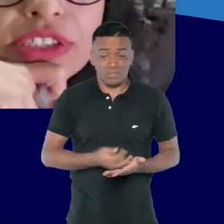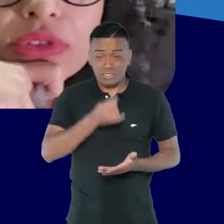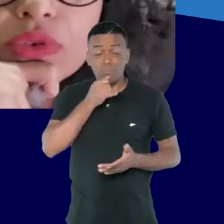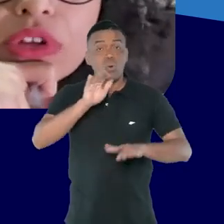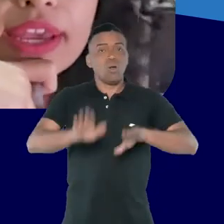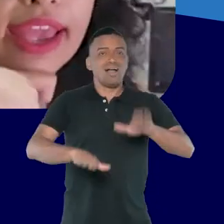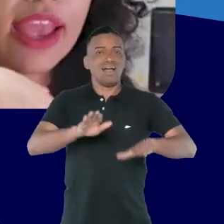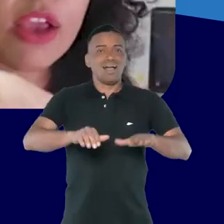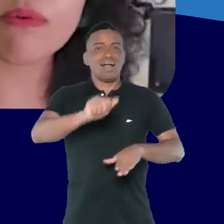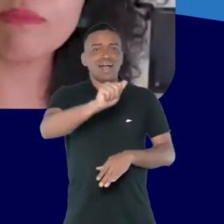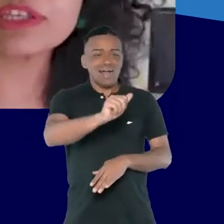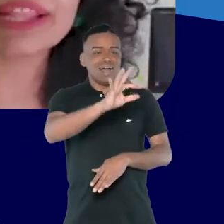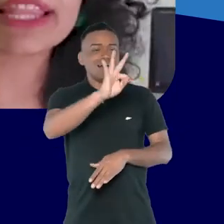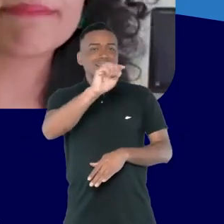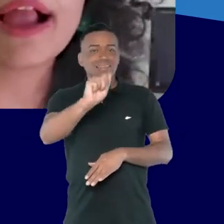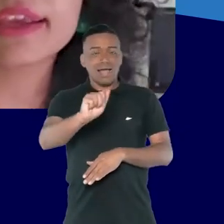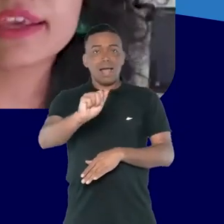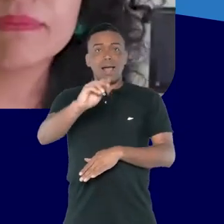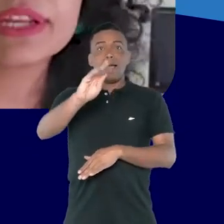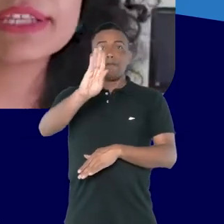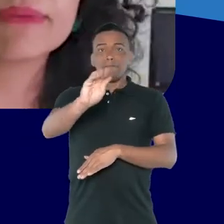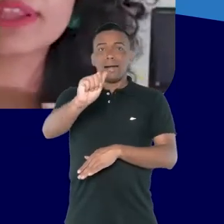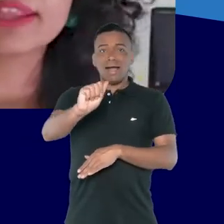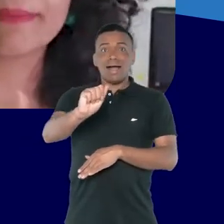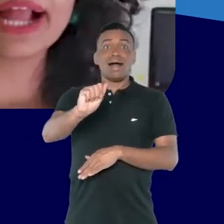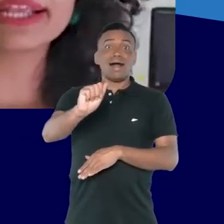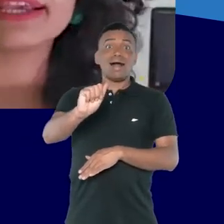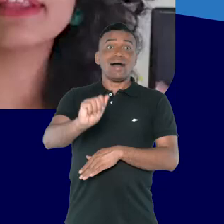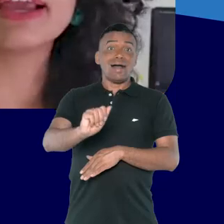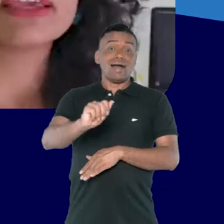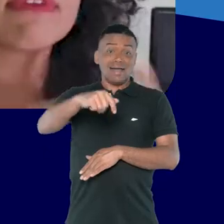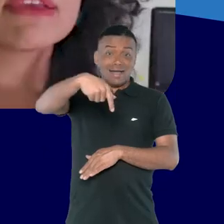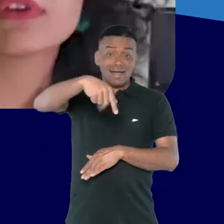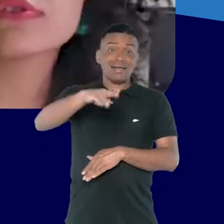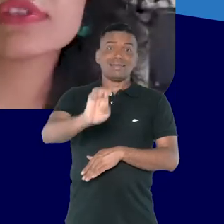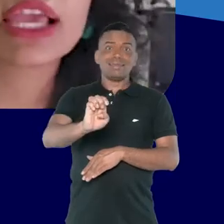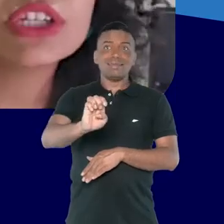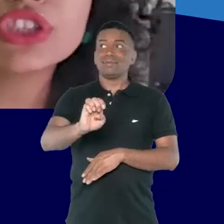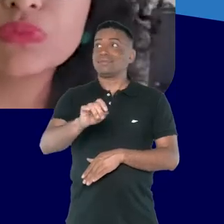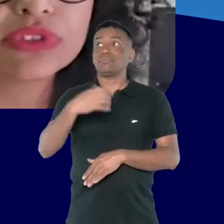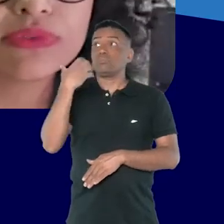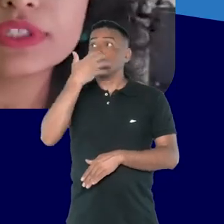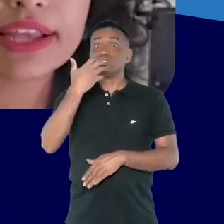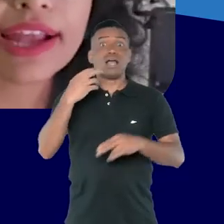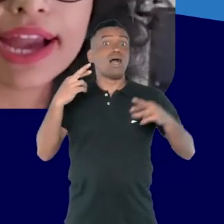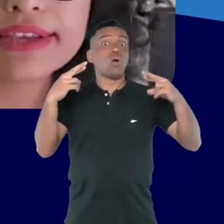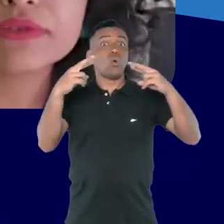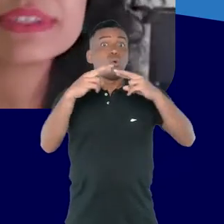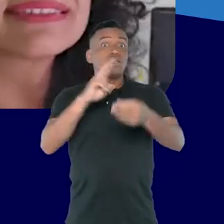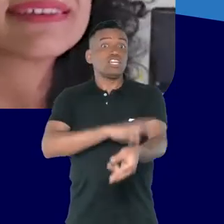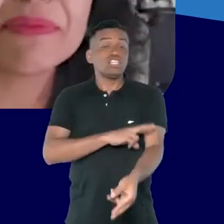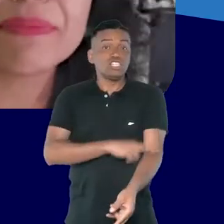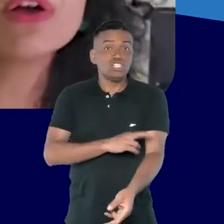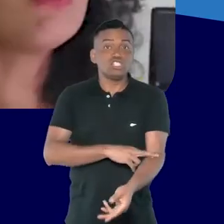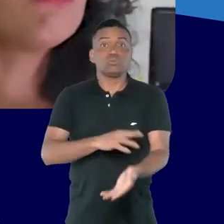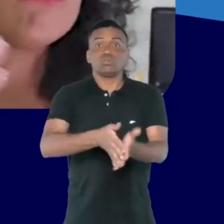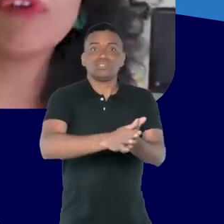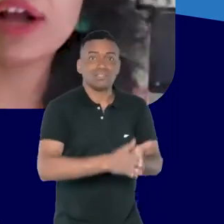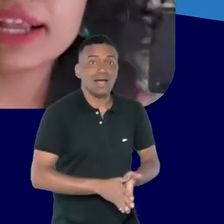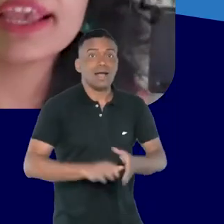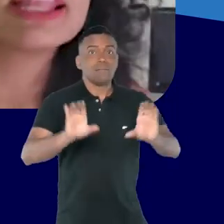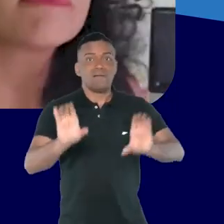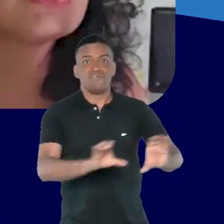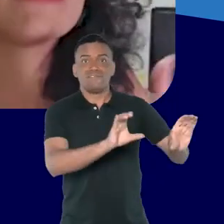não acredito, mostrando o atabaque, por exemplo, o atabaque, que daí que vem os nossos ritmos musicais, o samba,